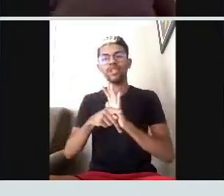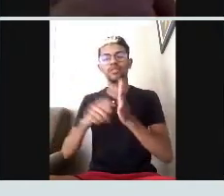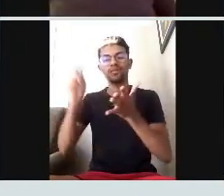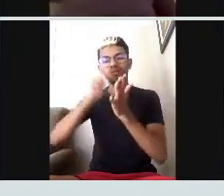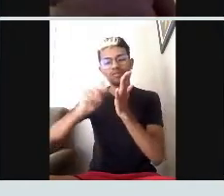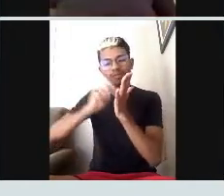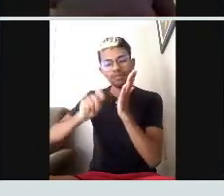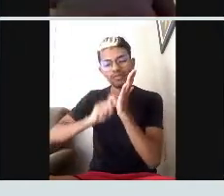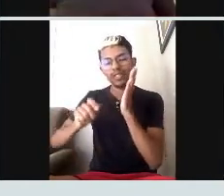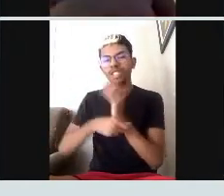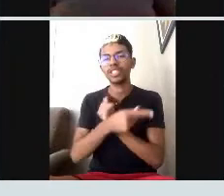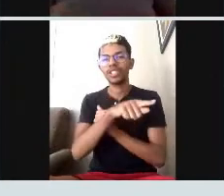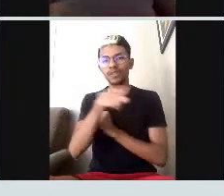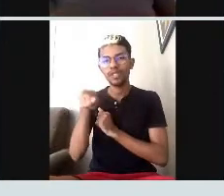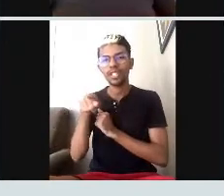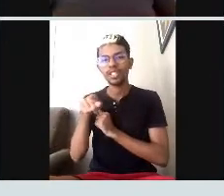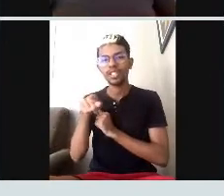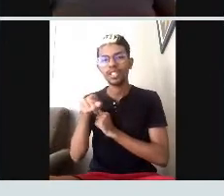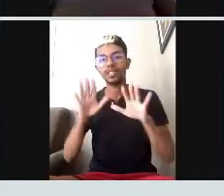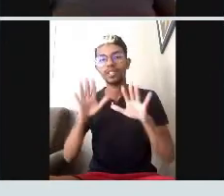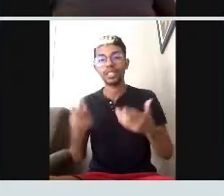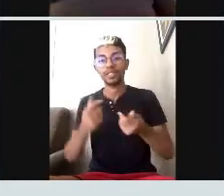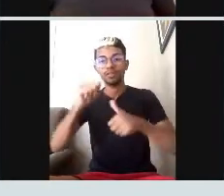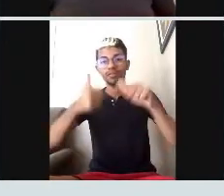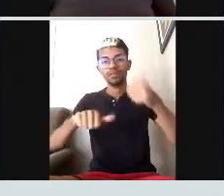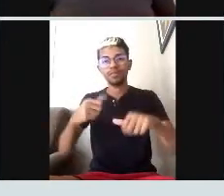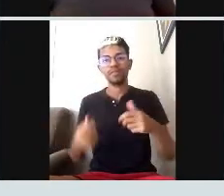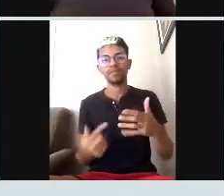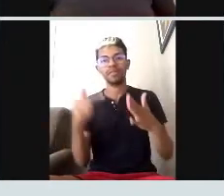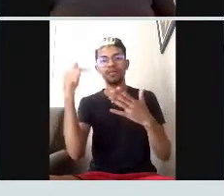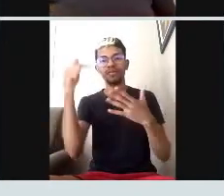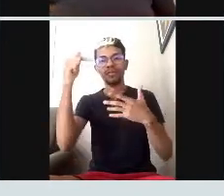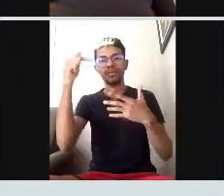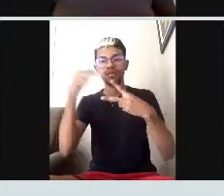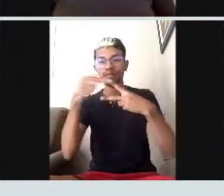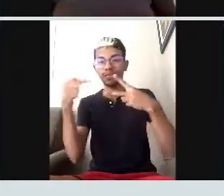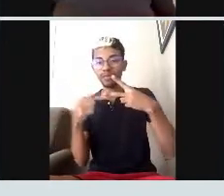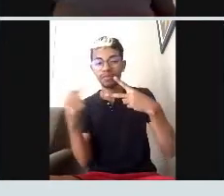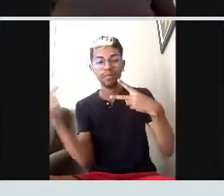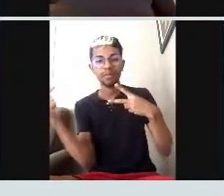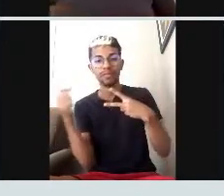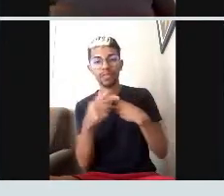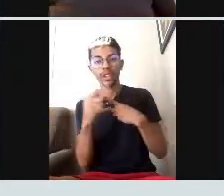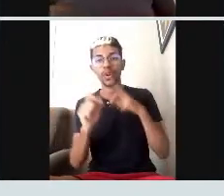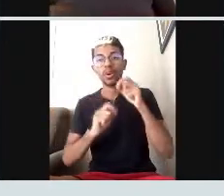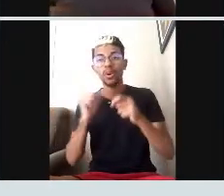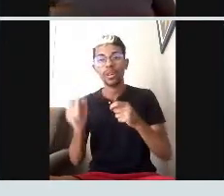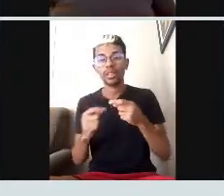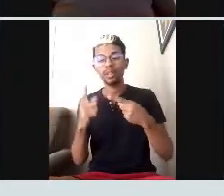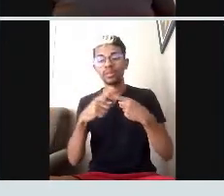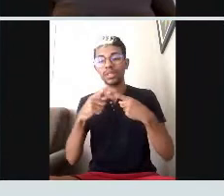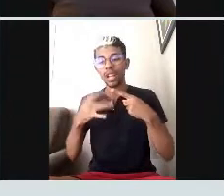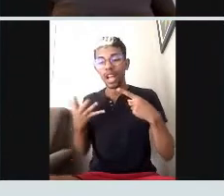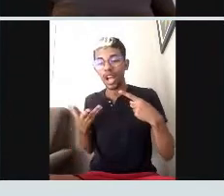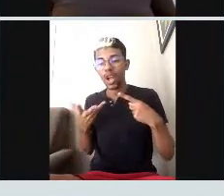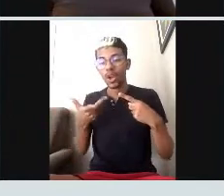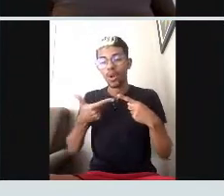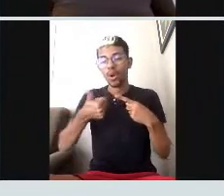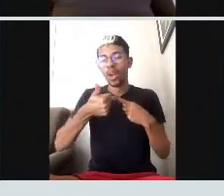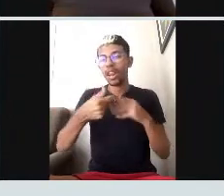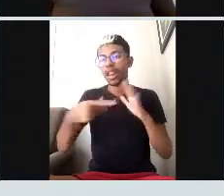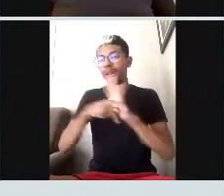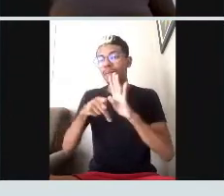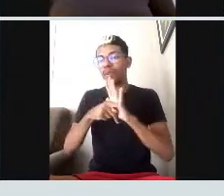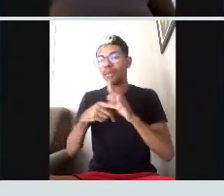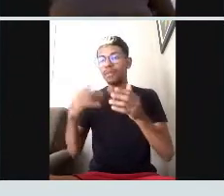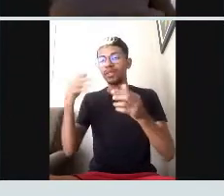ela analisa esses 2 pontos. A qualidade desses textos que vocês trazem de fora, a qualidade dessas